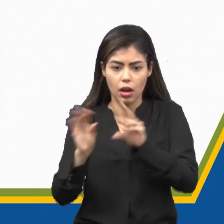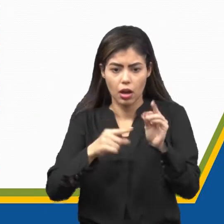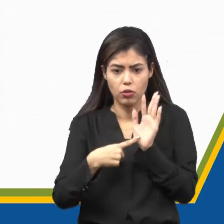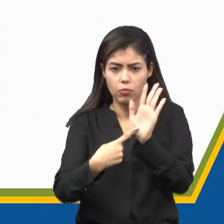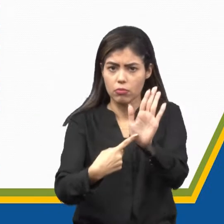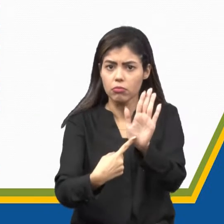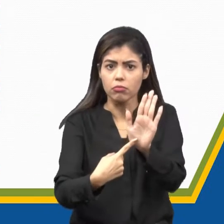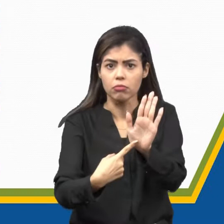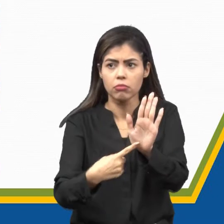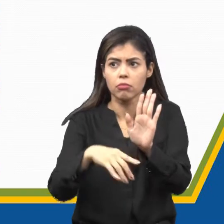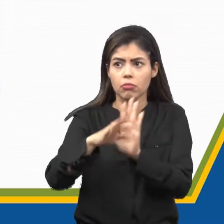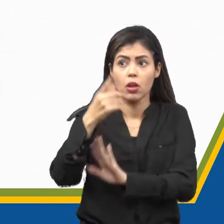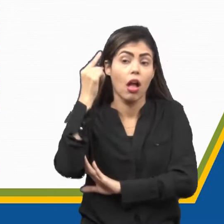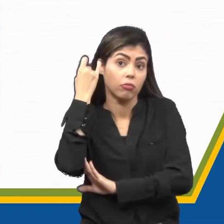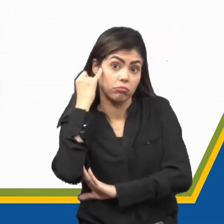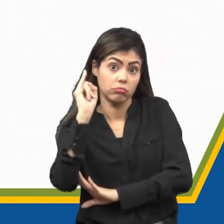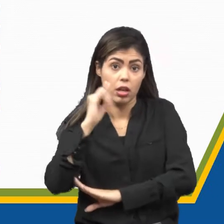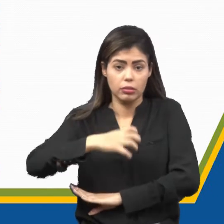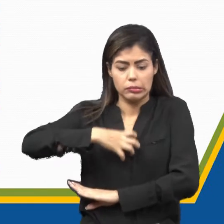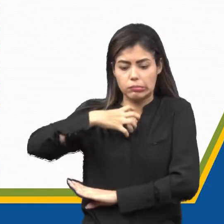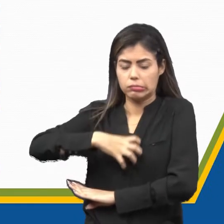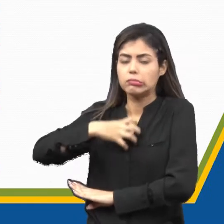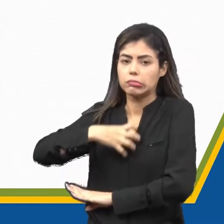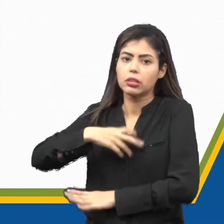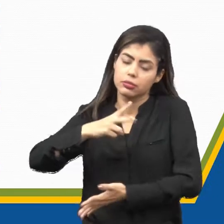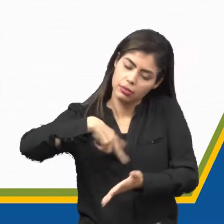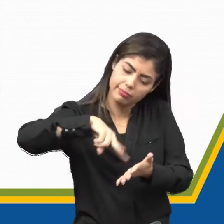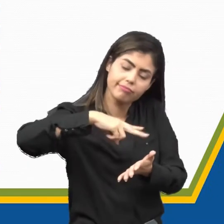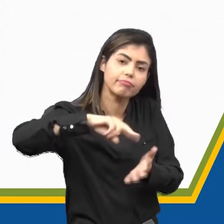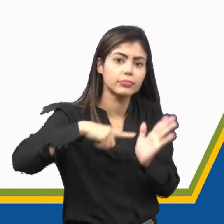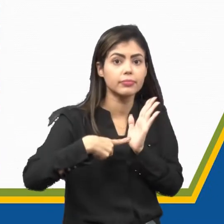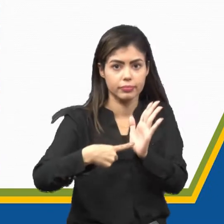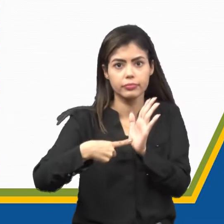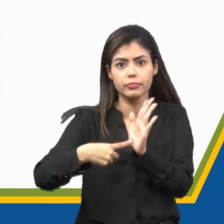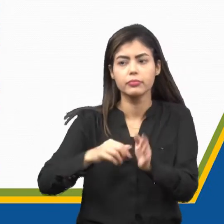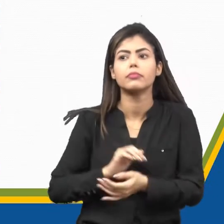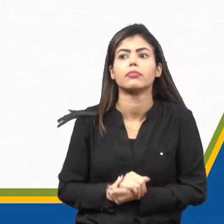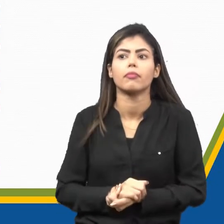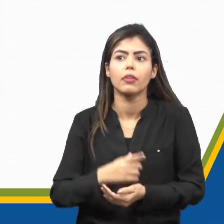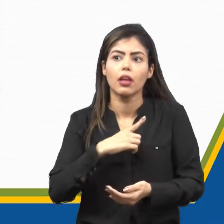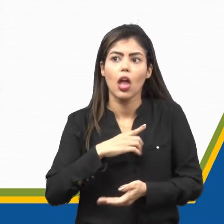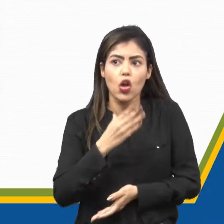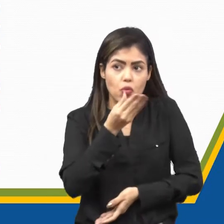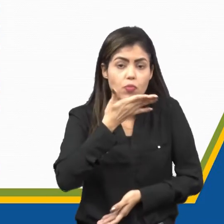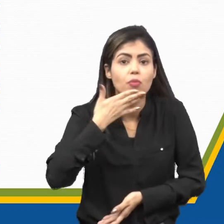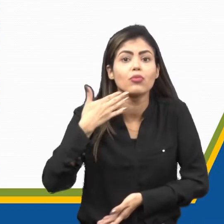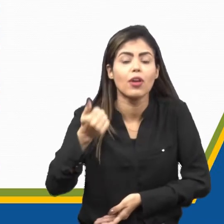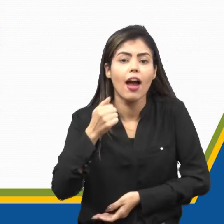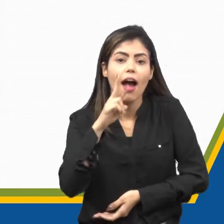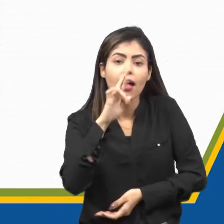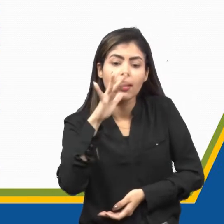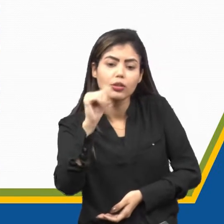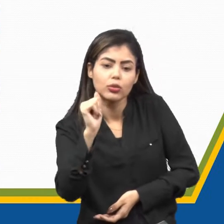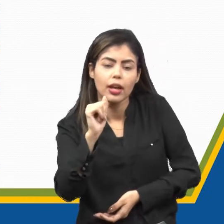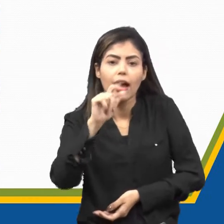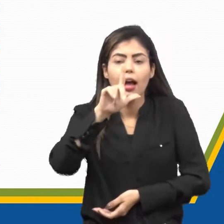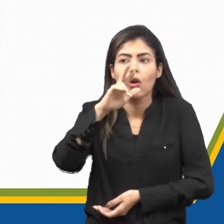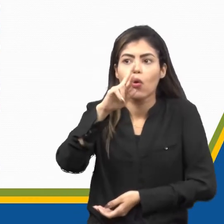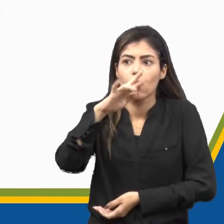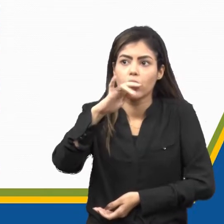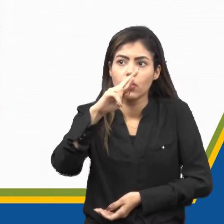do conceito, ideia e sentimento que a coreografia propõe. Há uma valorização da criação